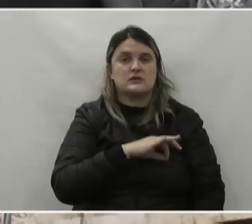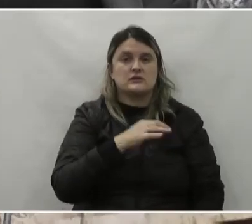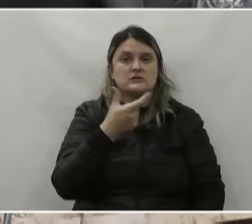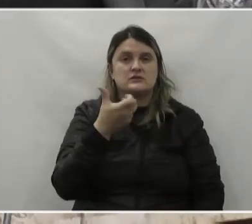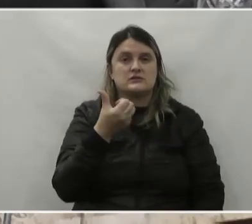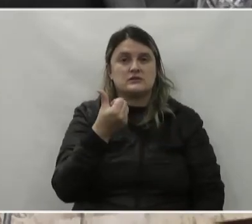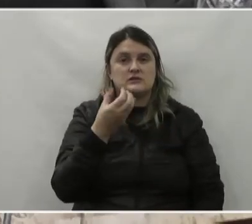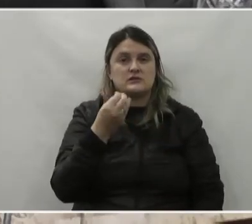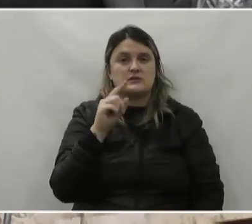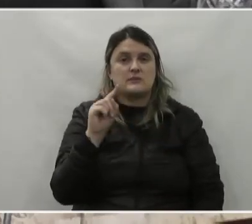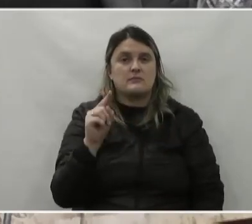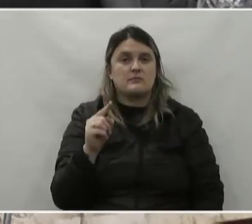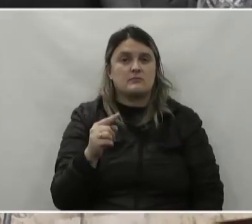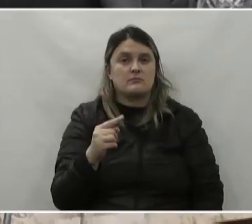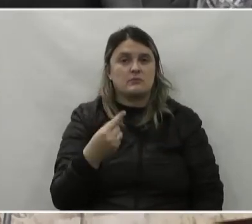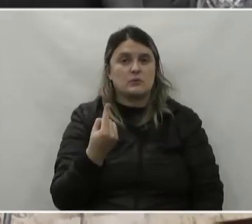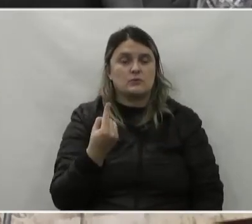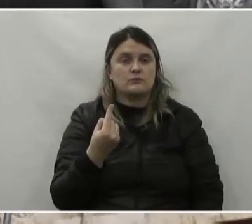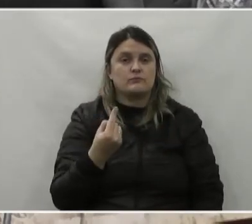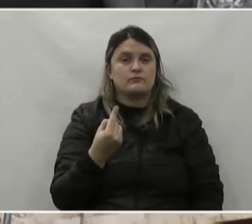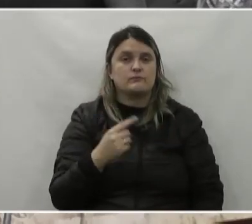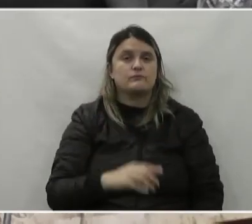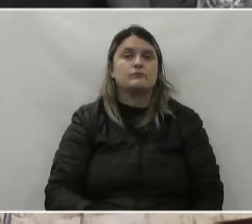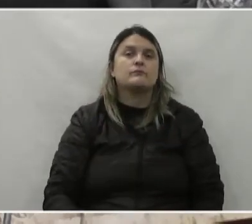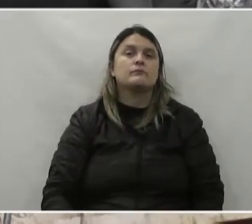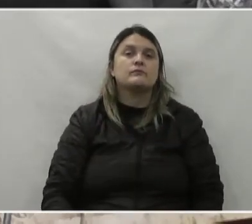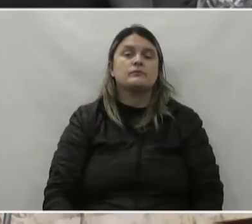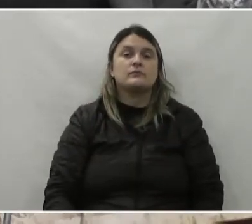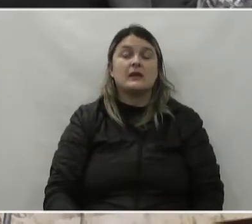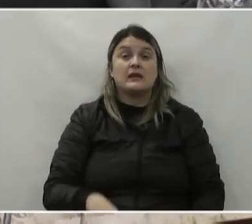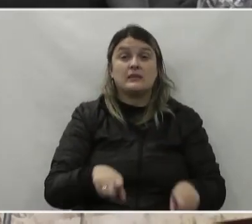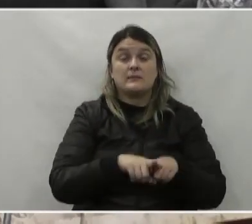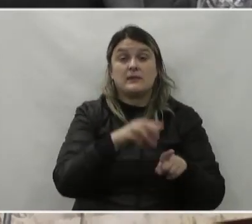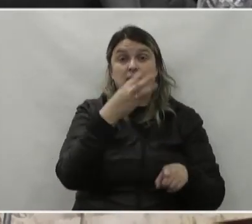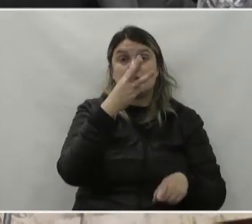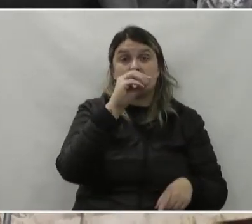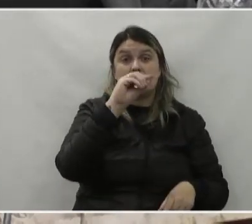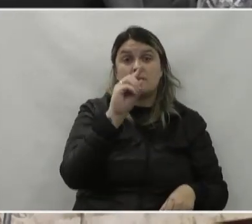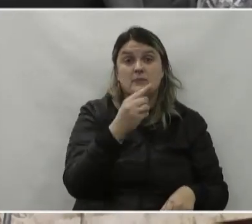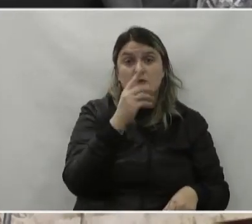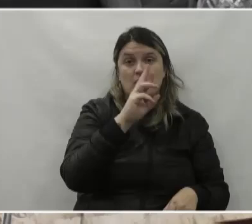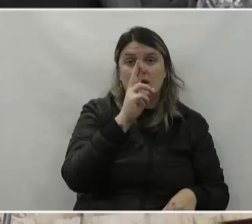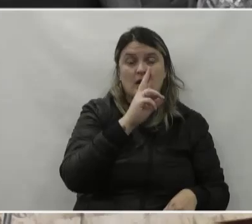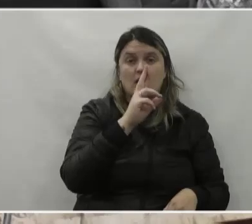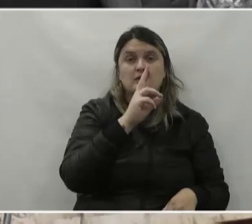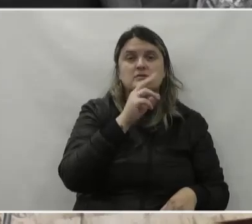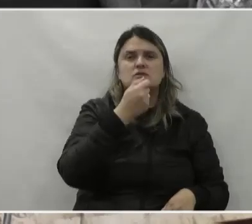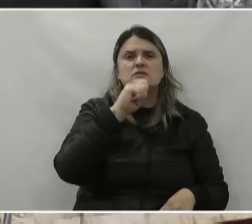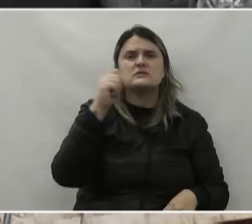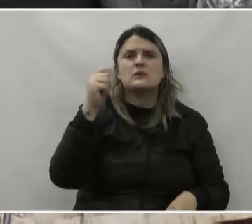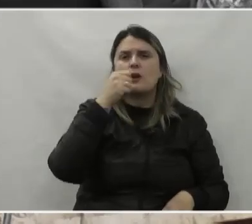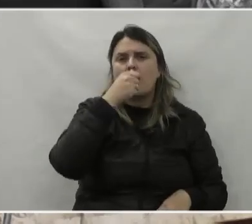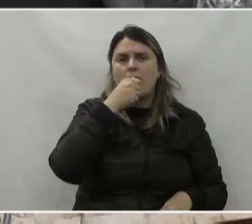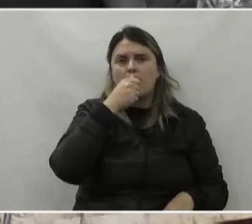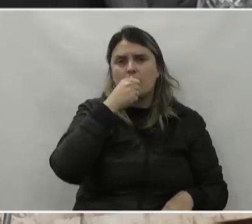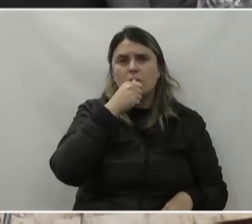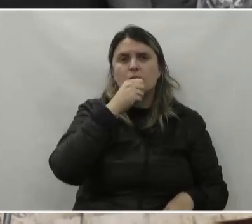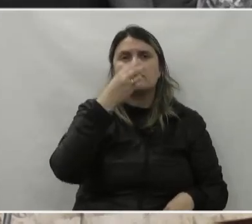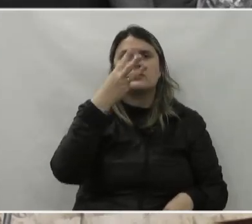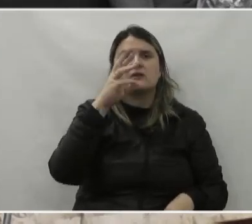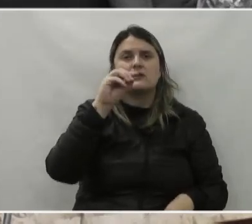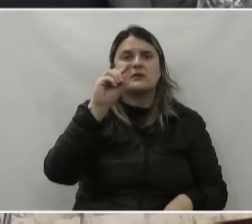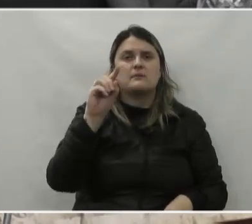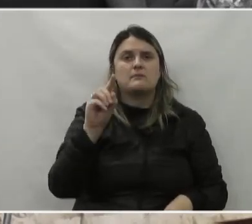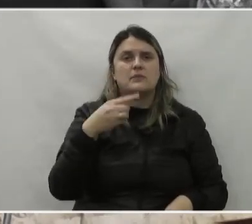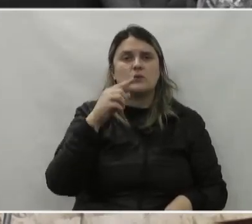doutor Antenor, sendo 30 mil para a Arlep, que é a Associação de Recuperação dos Lábios Leporinos, e 30 mil para o Laços